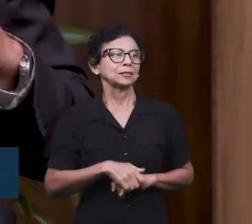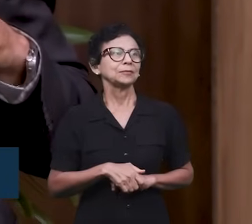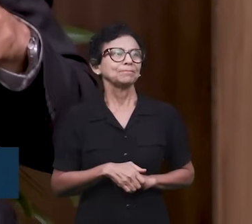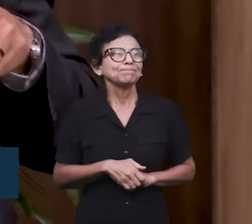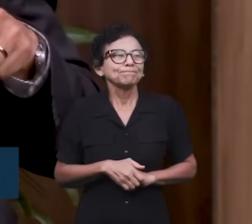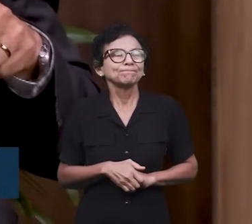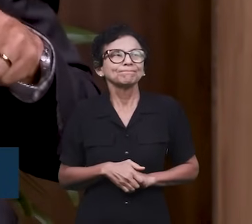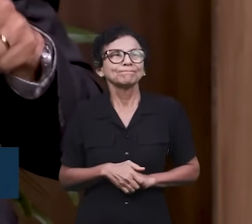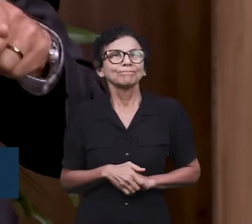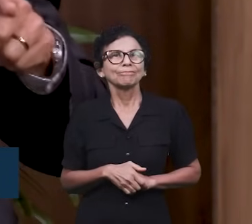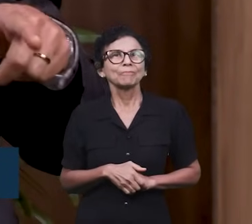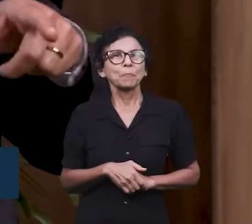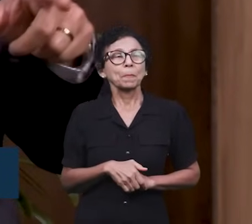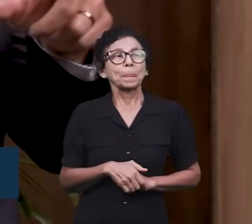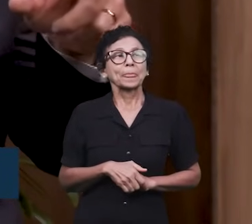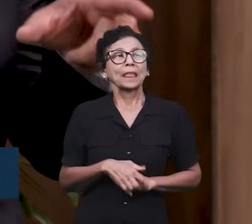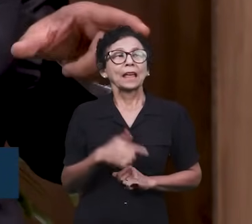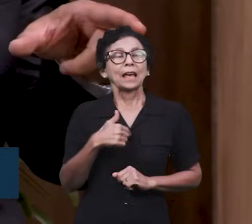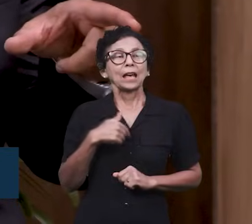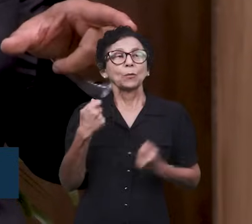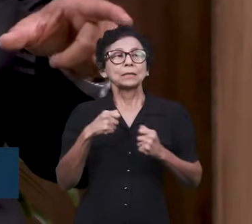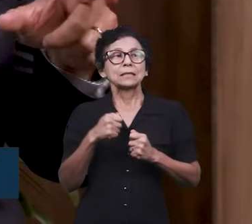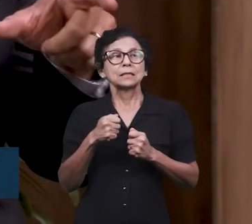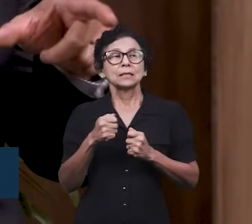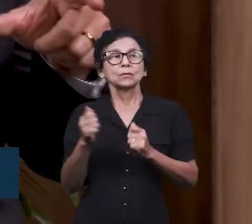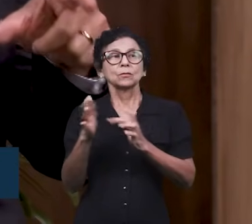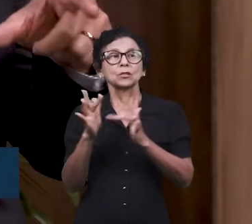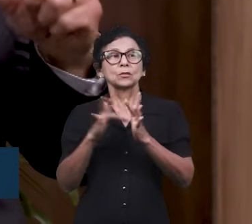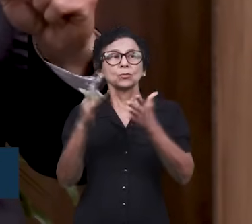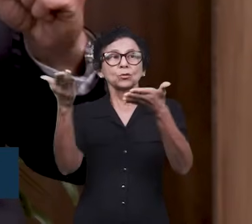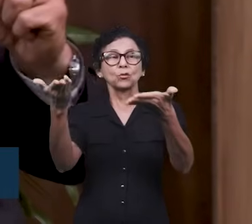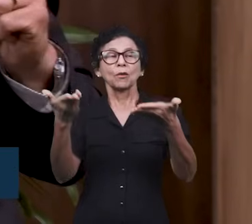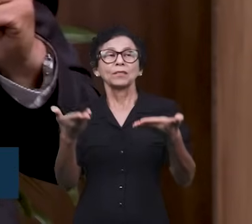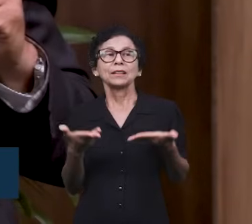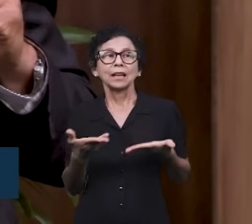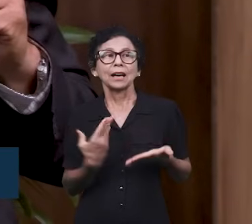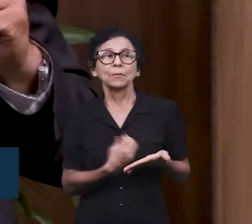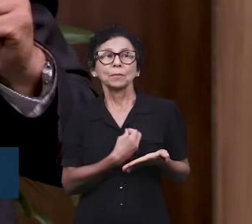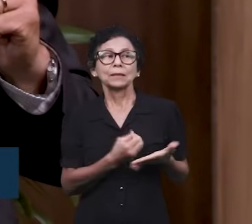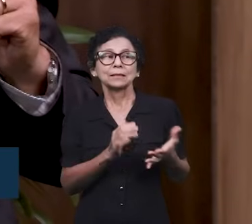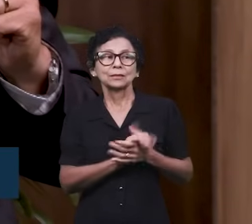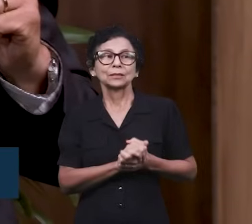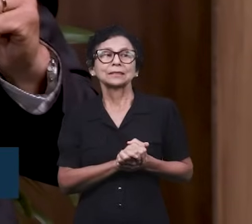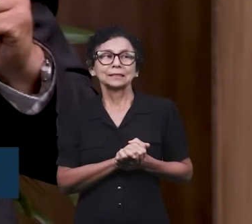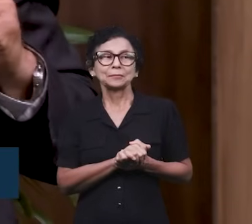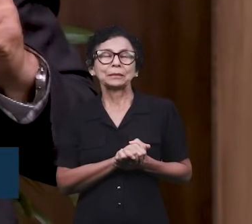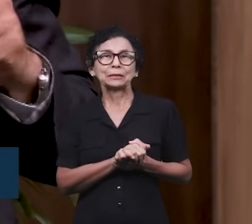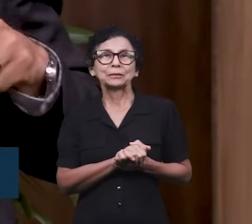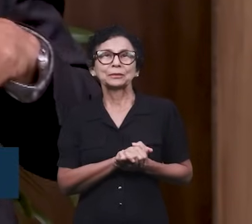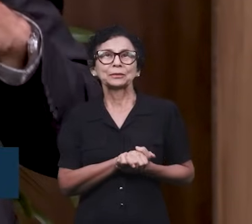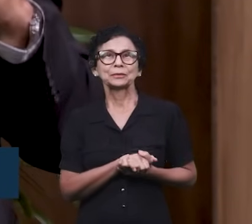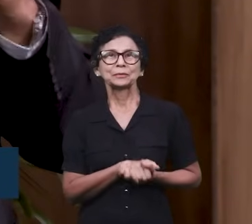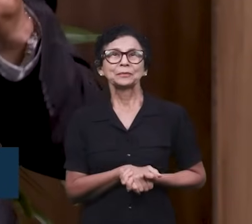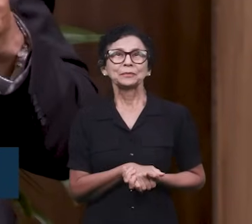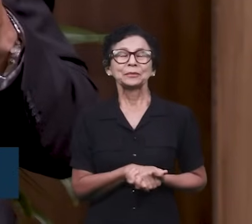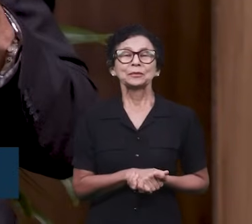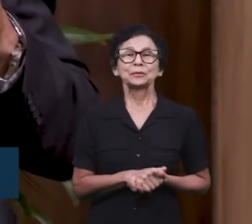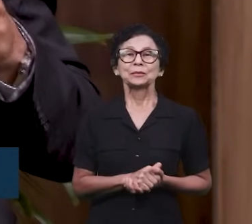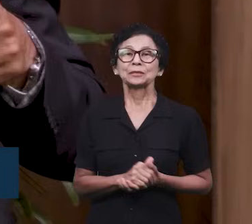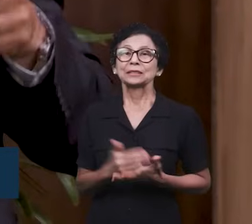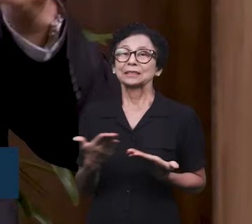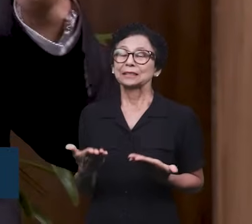casamento. Ou seja, ele estava vivendo um momento de conflituoso na casa dele, e muito